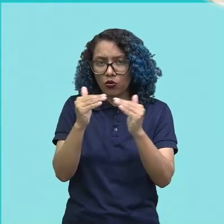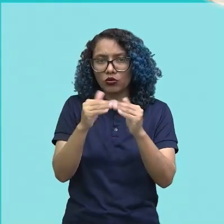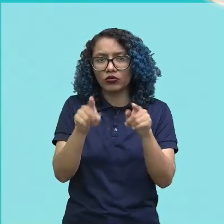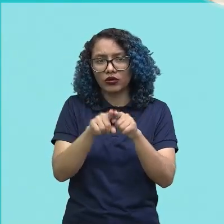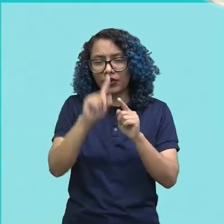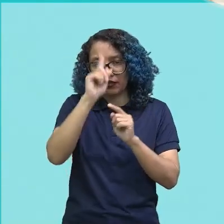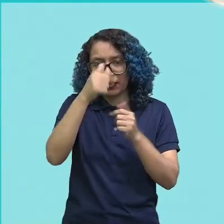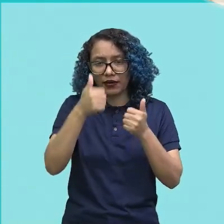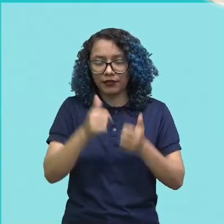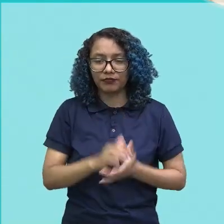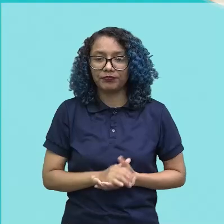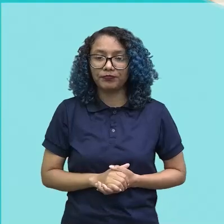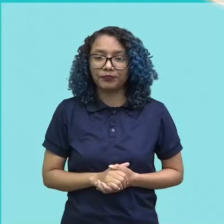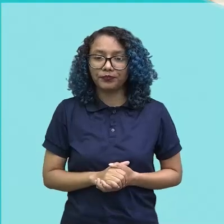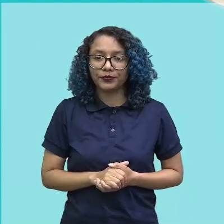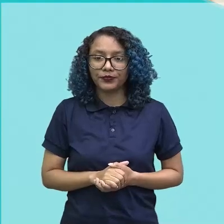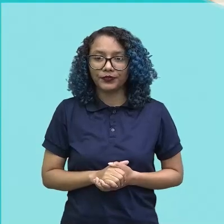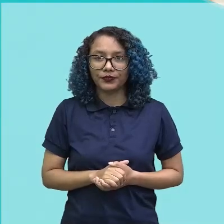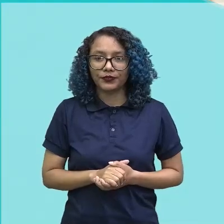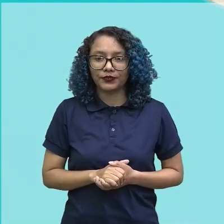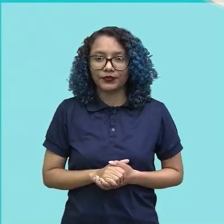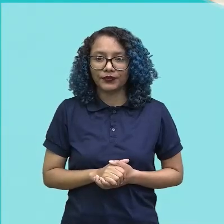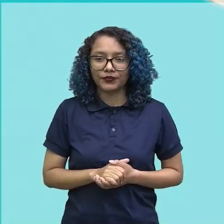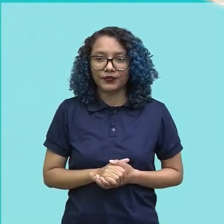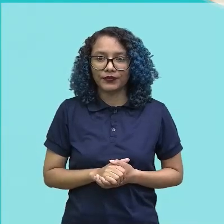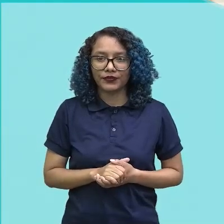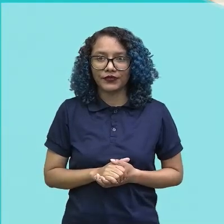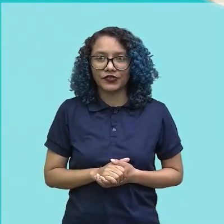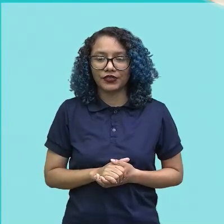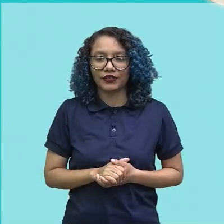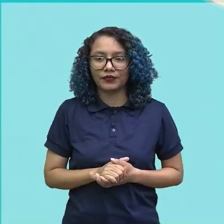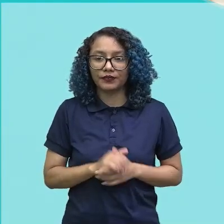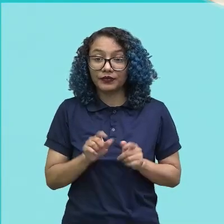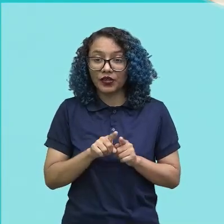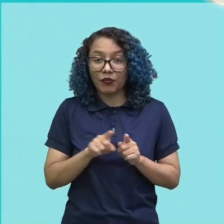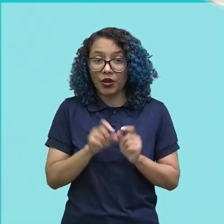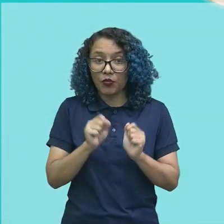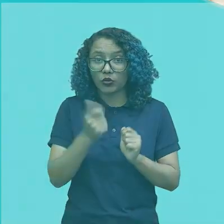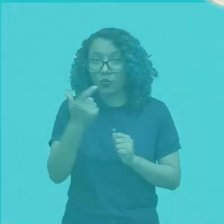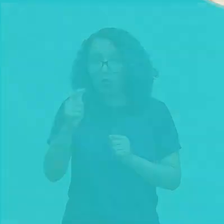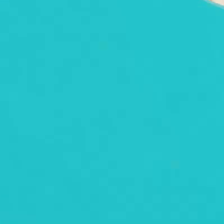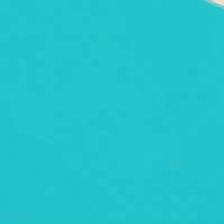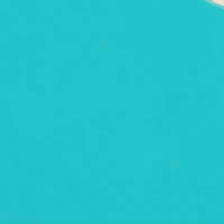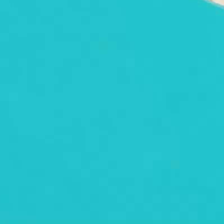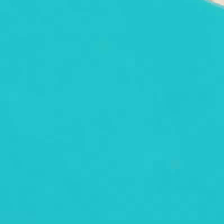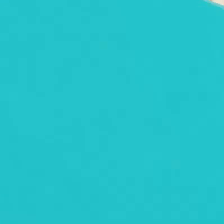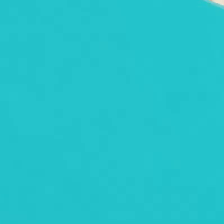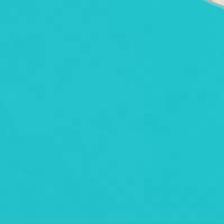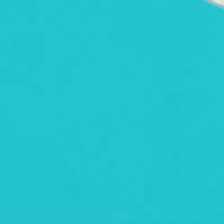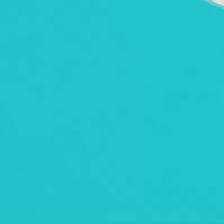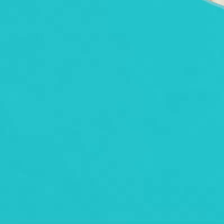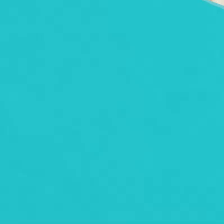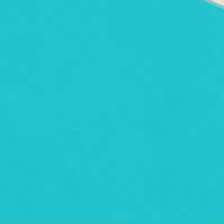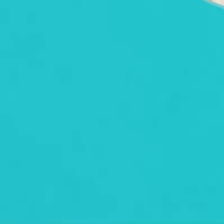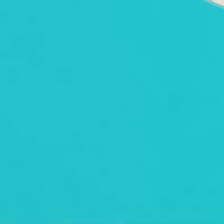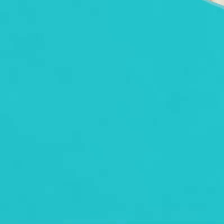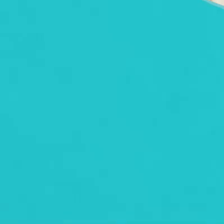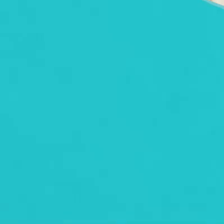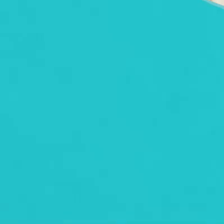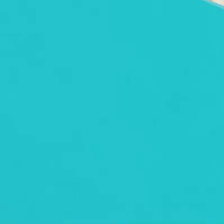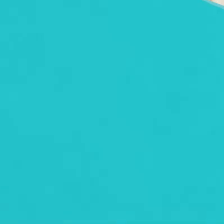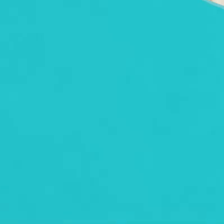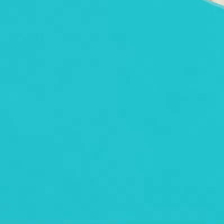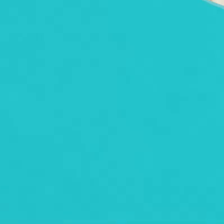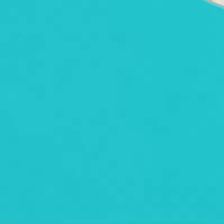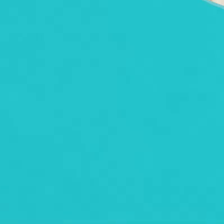com essa ideia. Mas também podemos ter pessoas que discordem totalmente, que não acreditam nessa ideia. Então, nós vamos ter